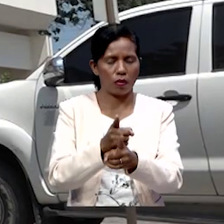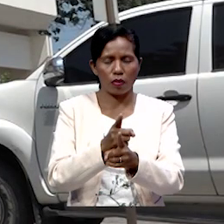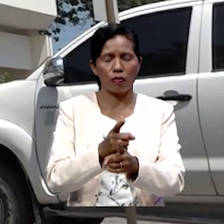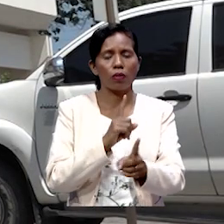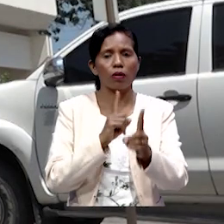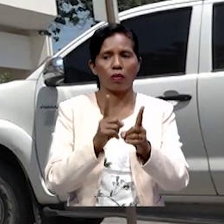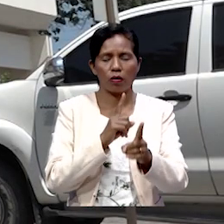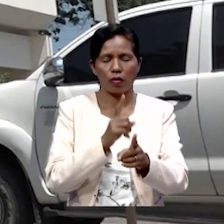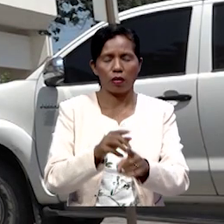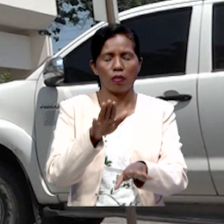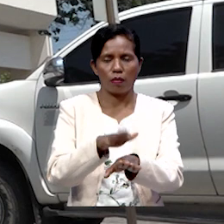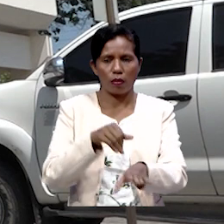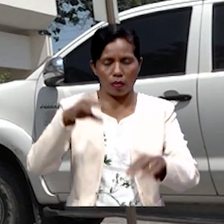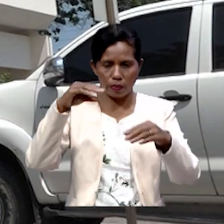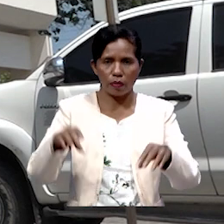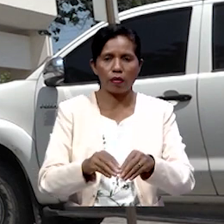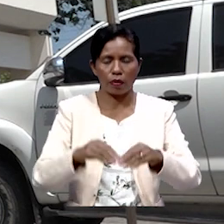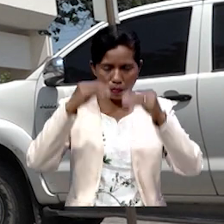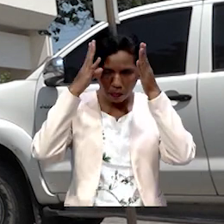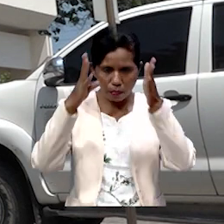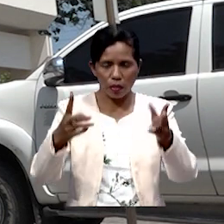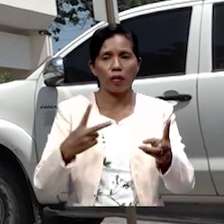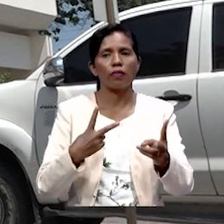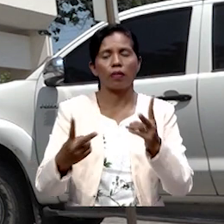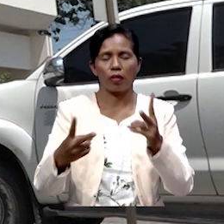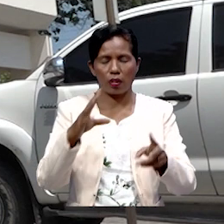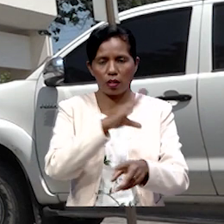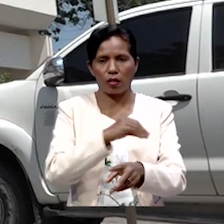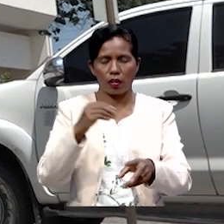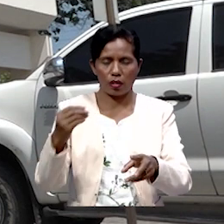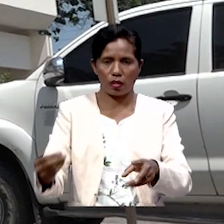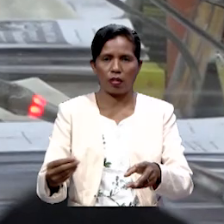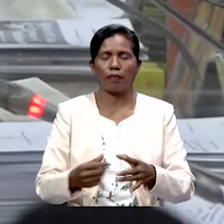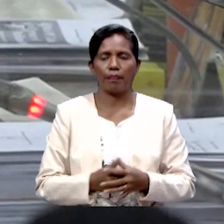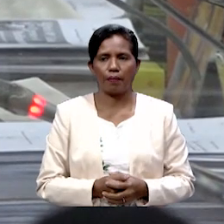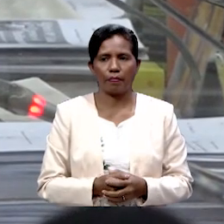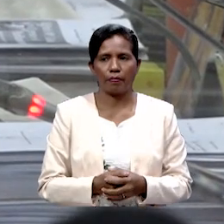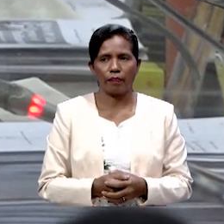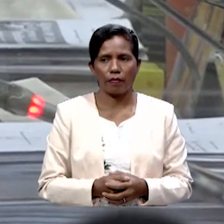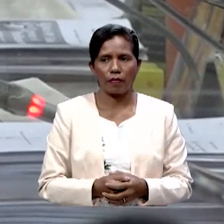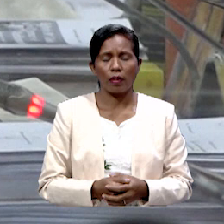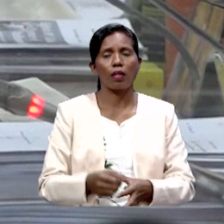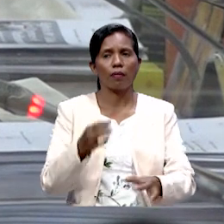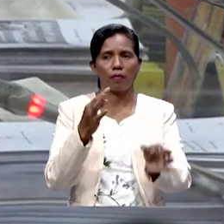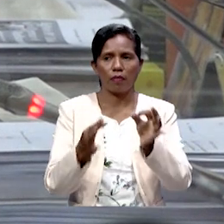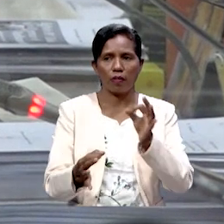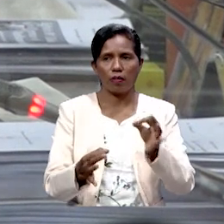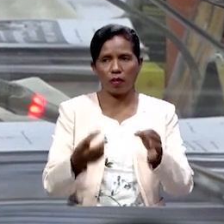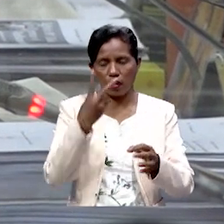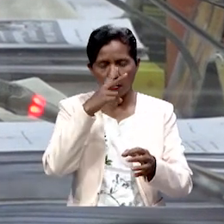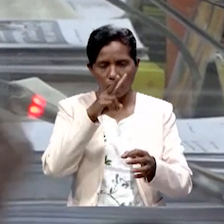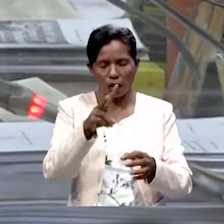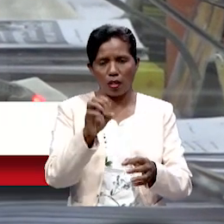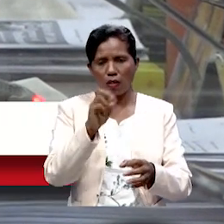recrutamento professor voluntário Sira no INSA o destino professor contratado Sira. Mas quando acompanhei